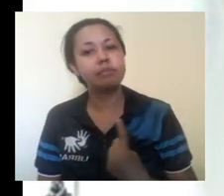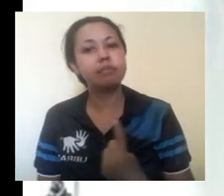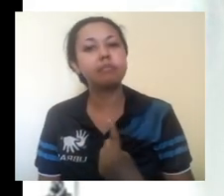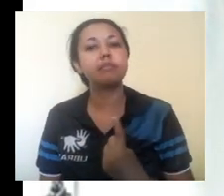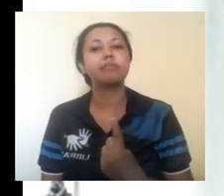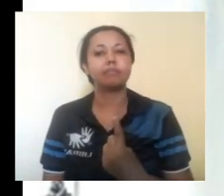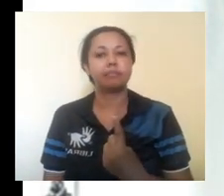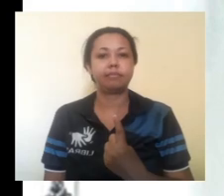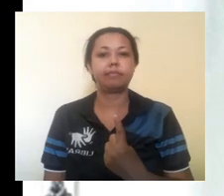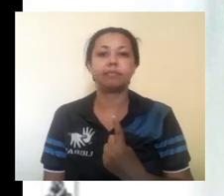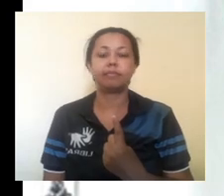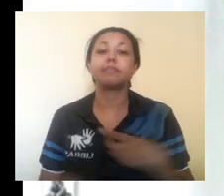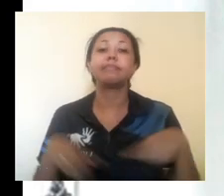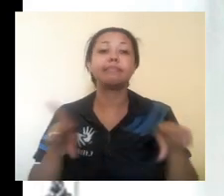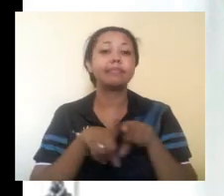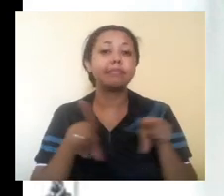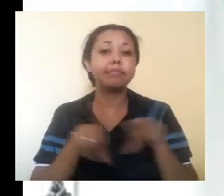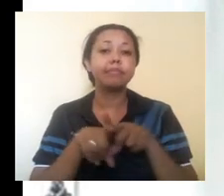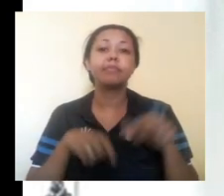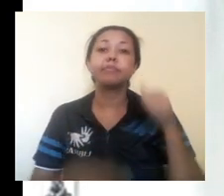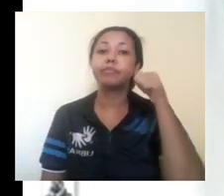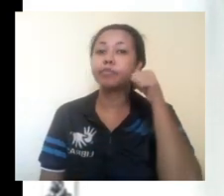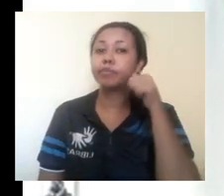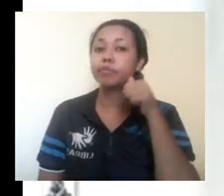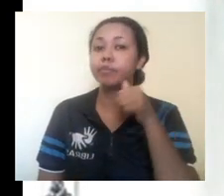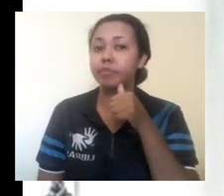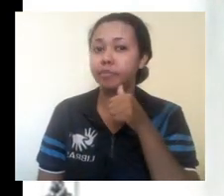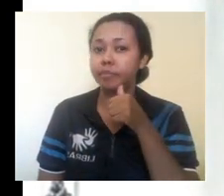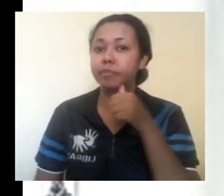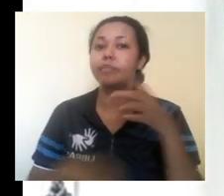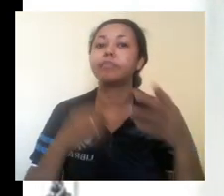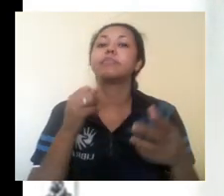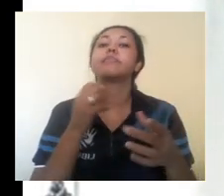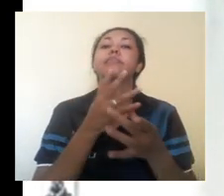as casadas. Abrir o seu entendimento para o que